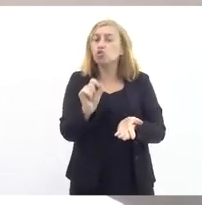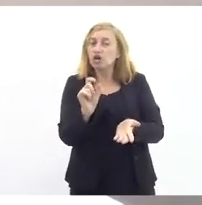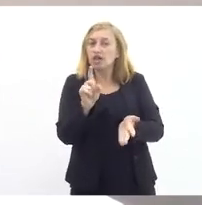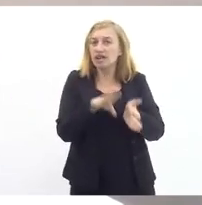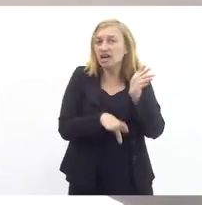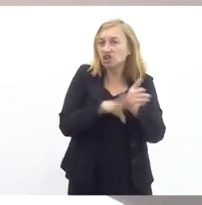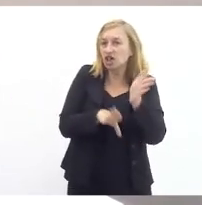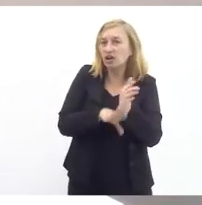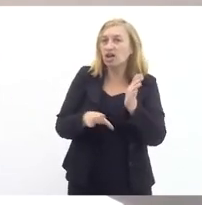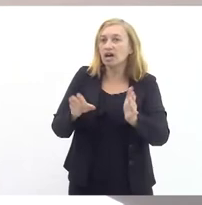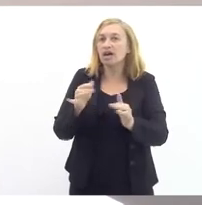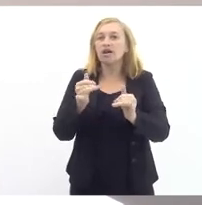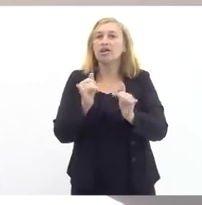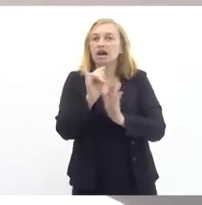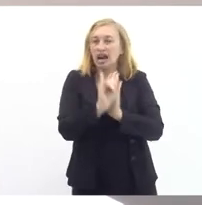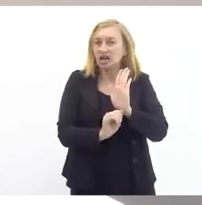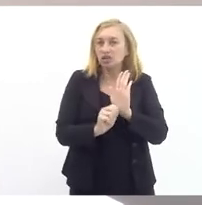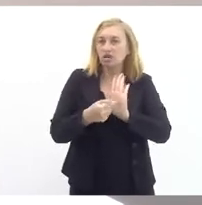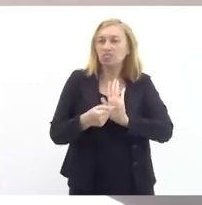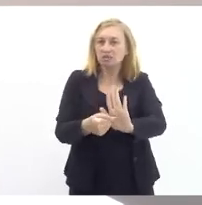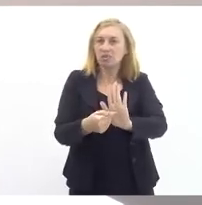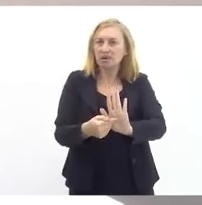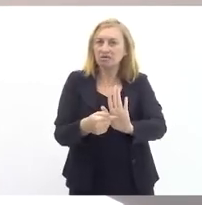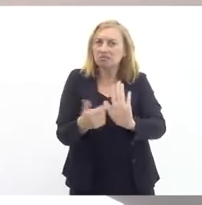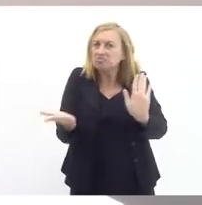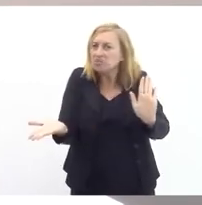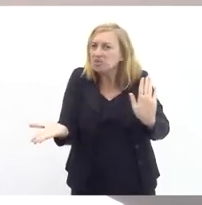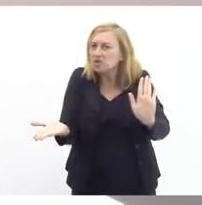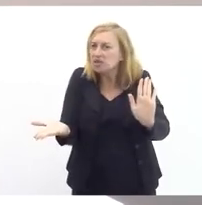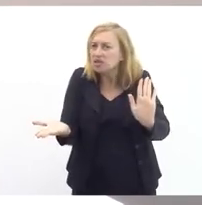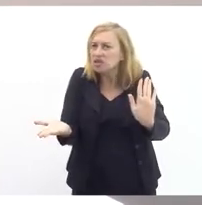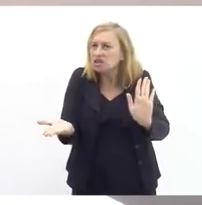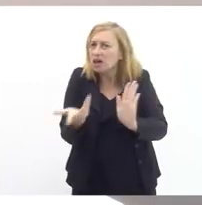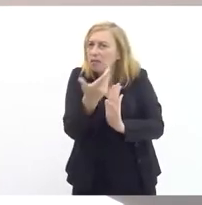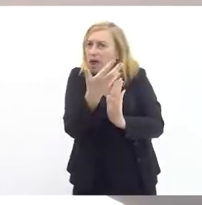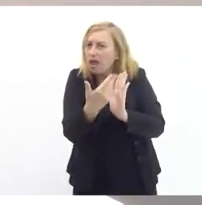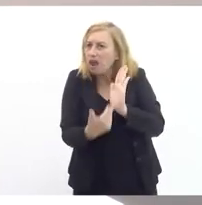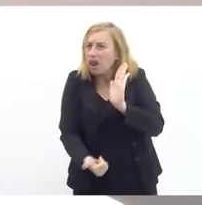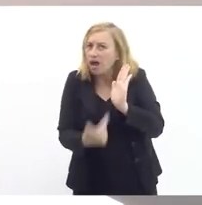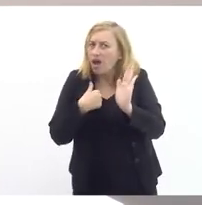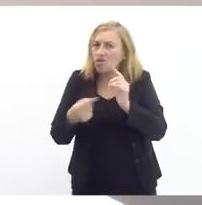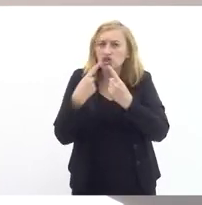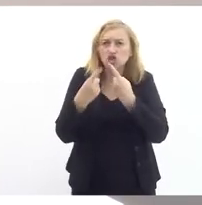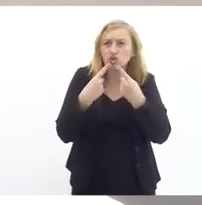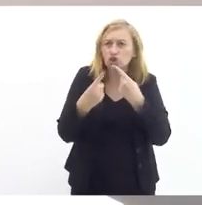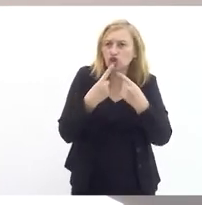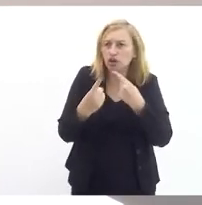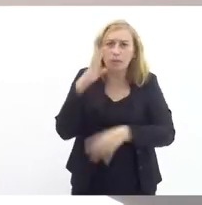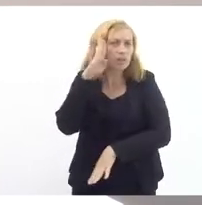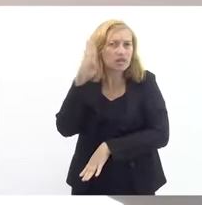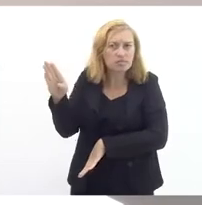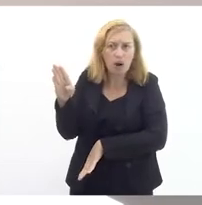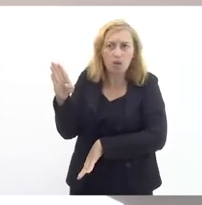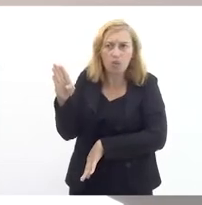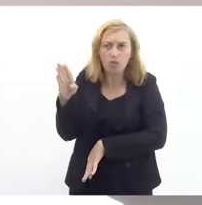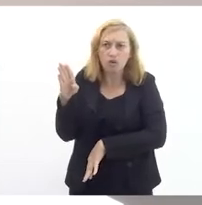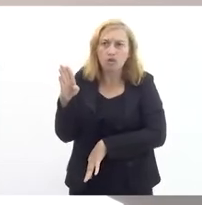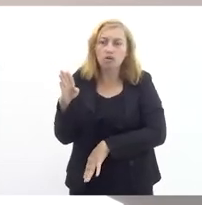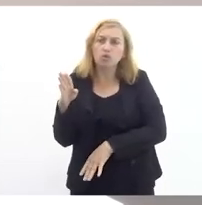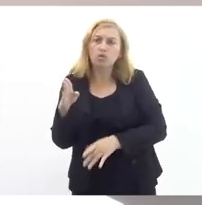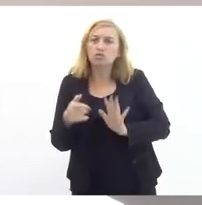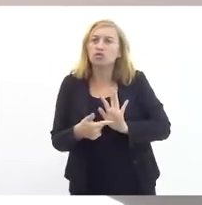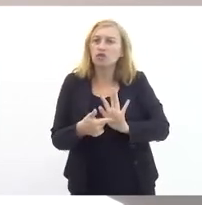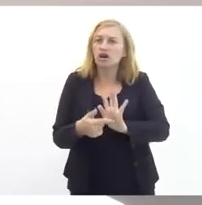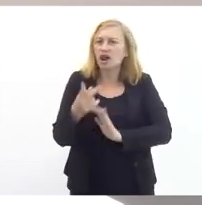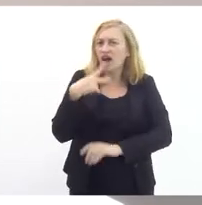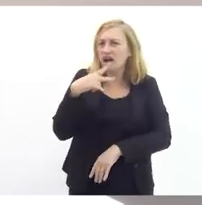me apresentam um relatório assim, ó. Desse relatório, muitas das questões aqui eu vou debater, principalmente quando se refere à